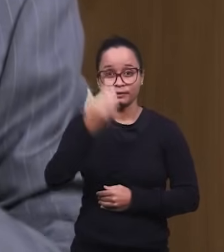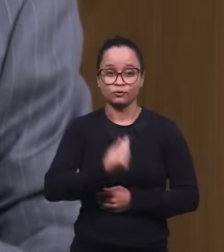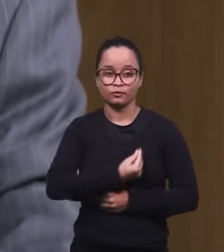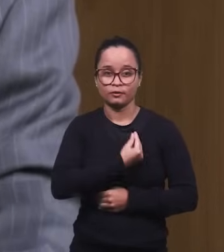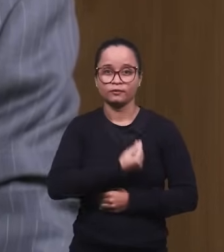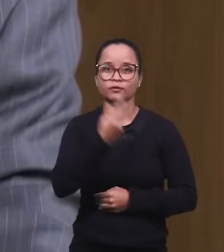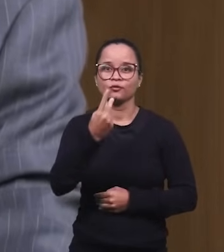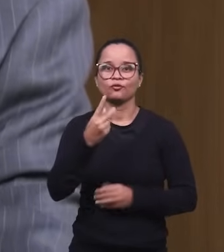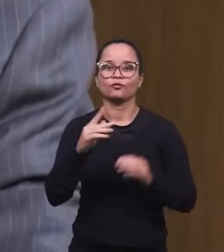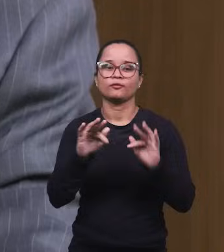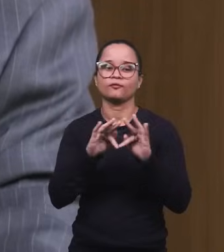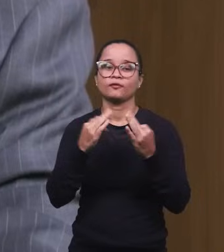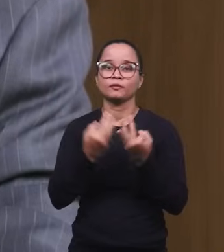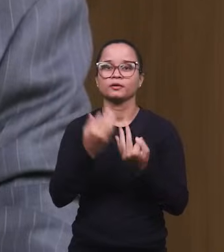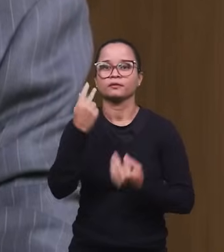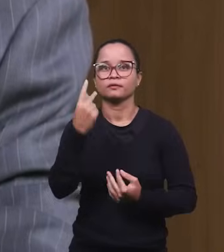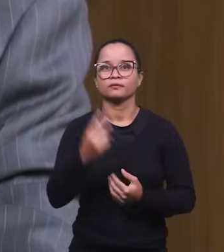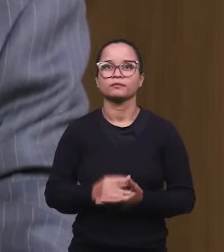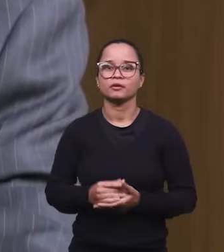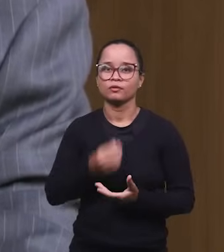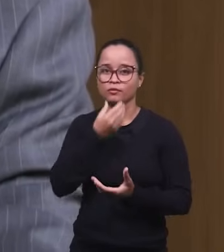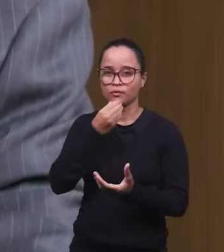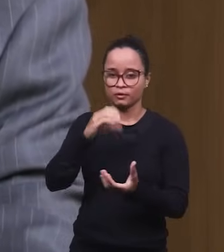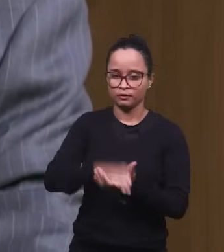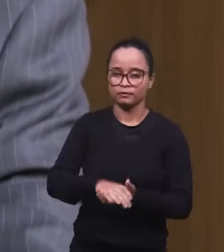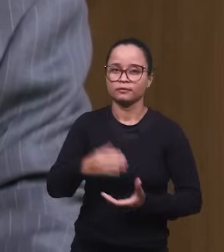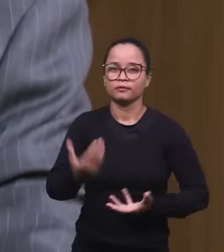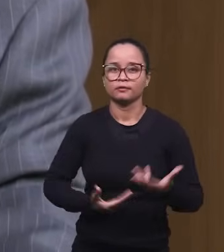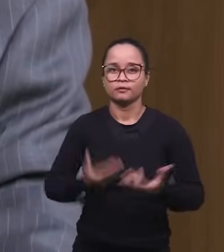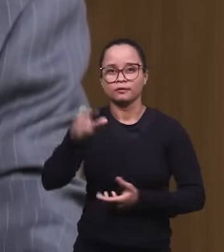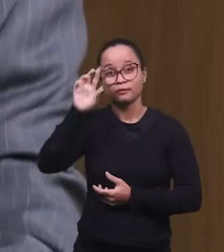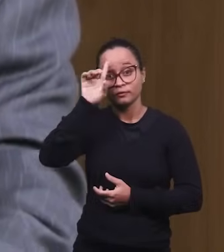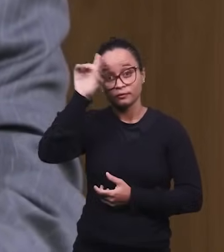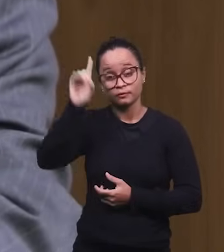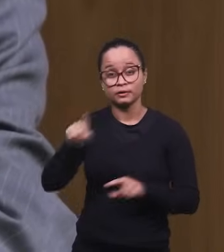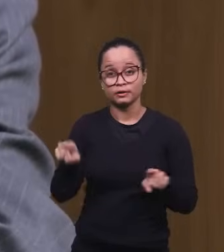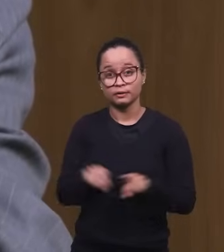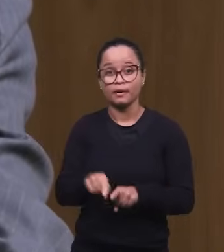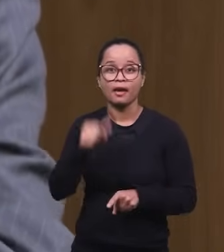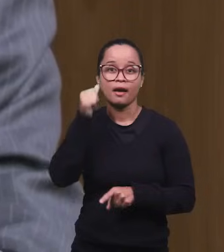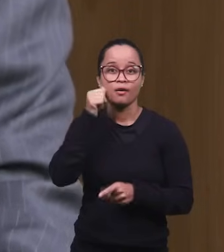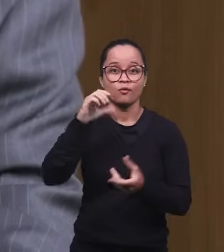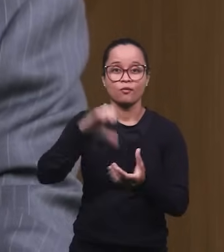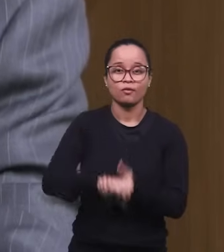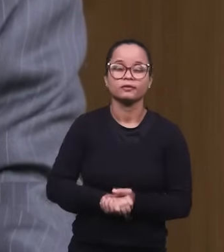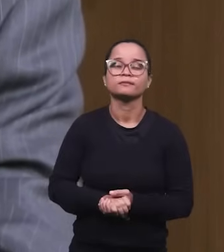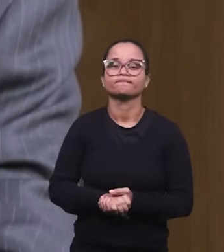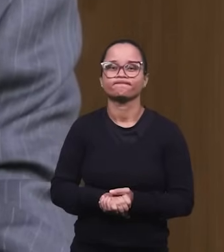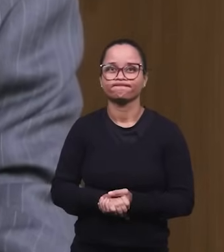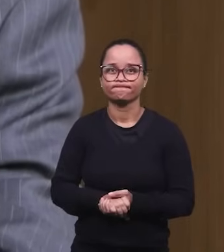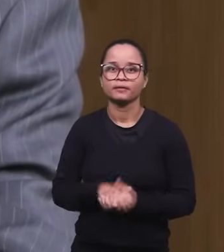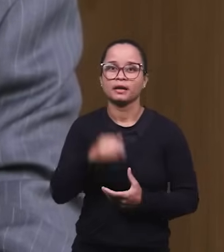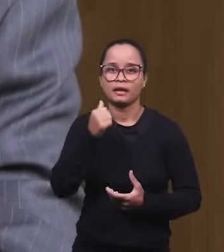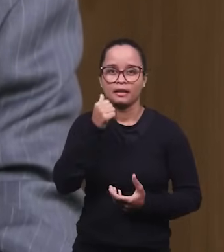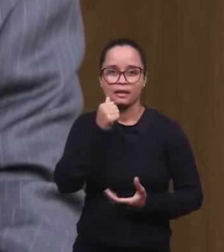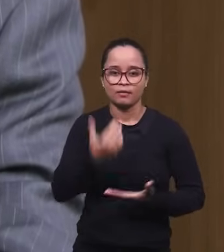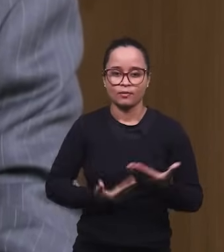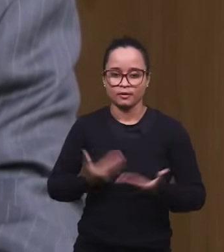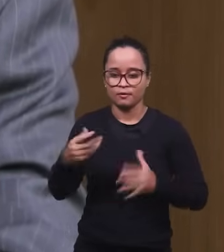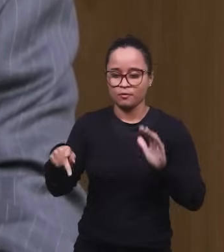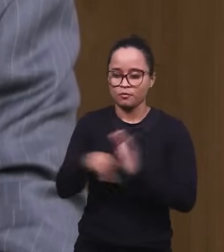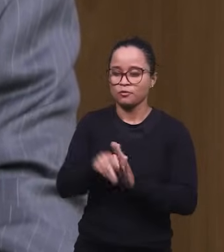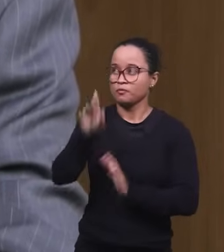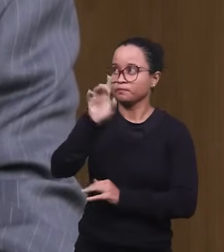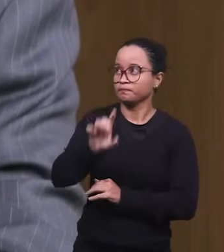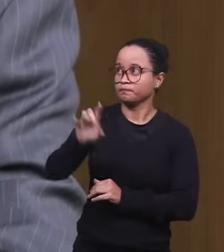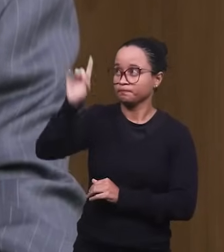uma bênção sobre a sua casa. Pelo seu marido ser um servo de Deus, ou por a sua esposa, ela ser uma